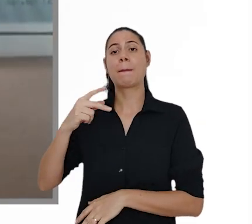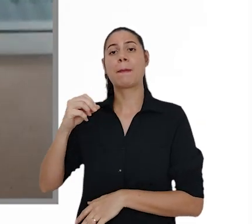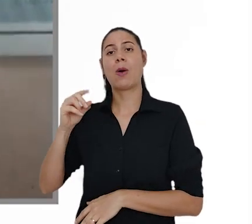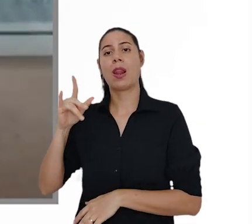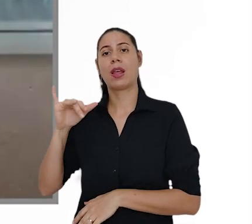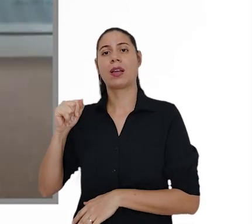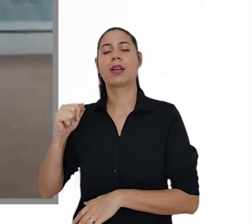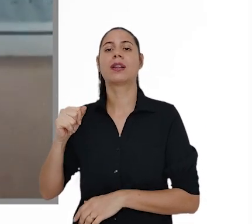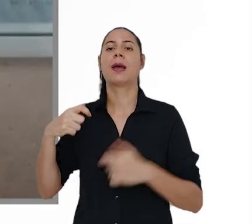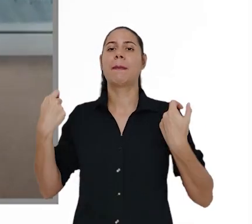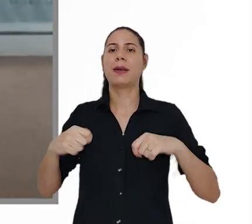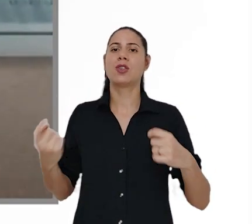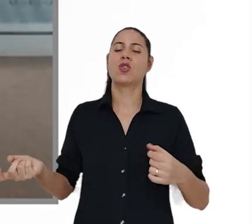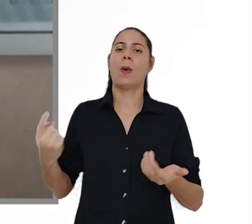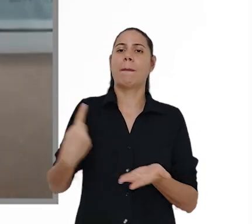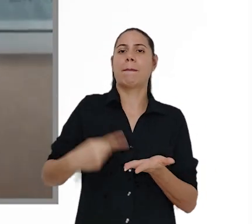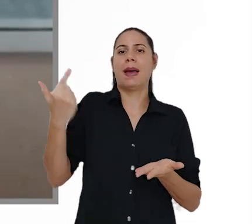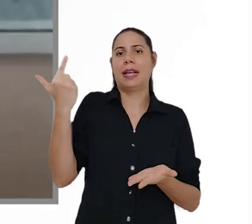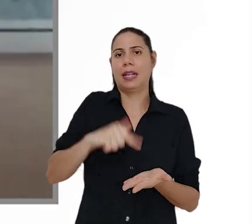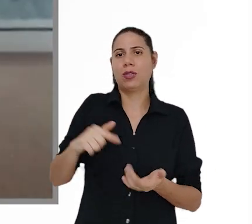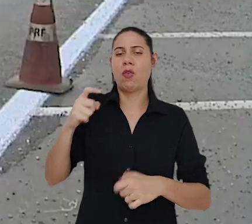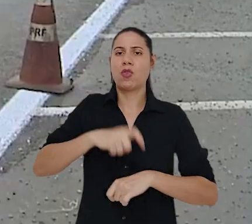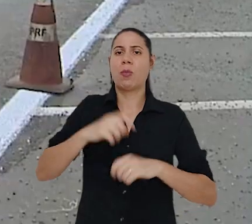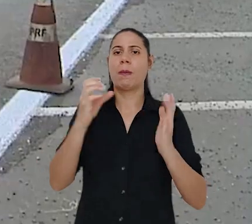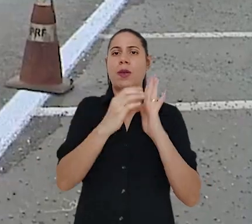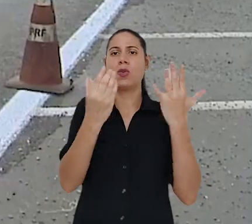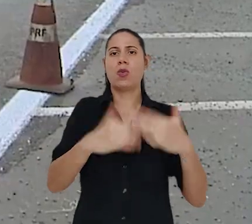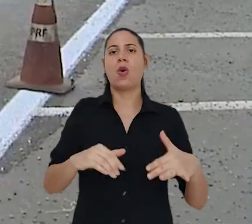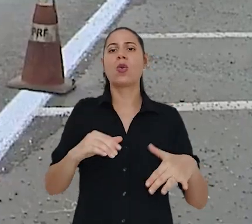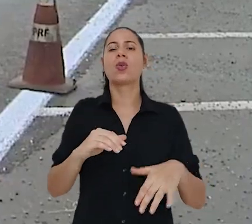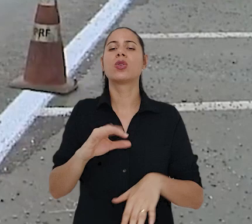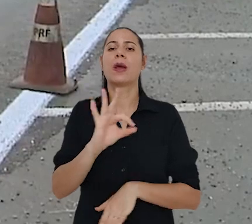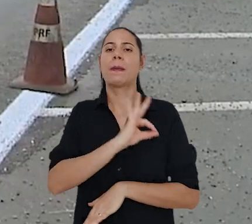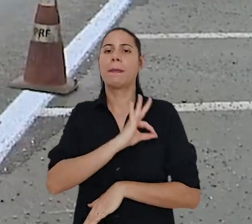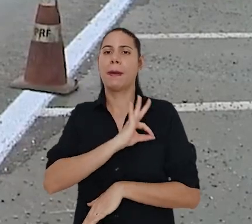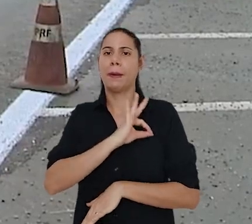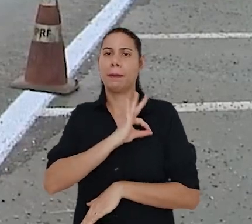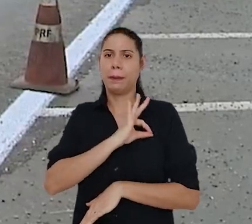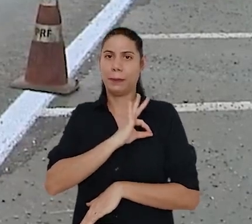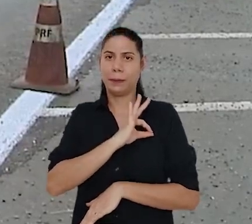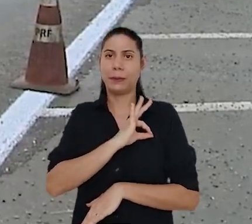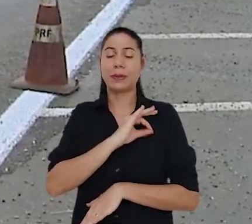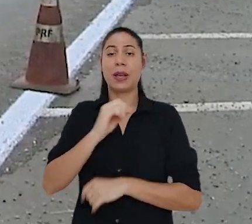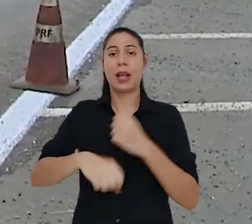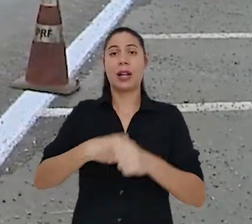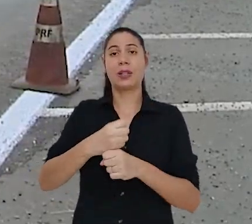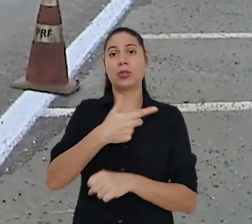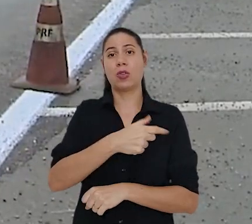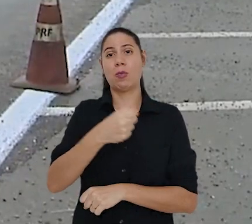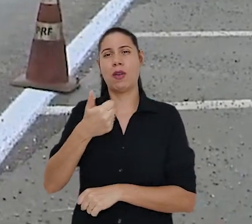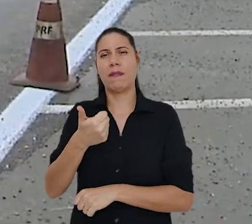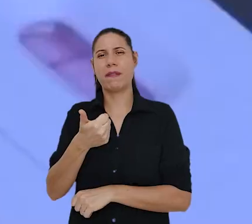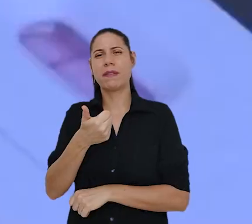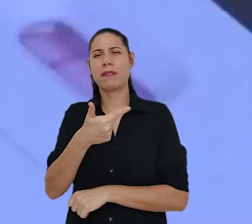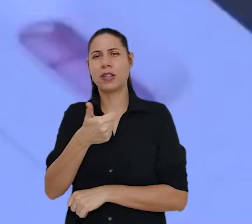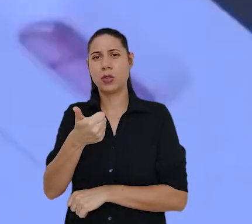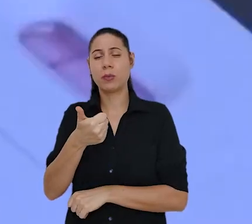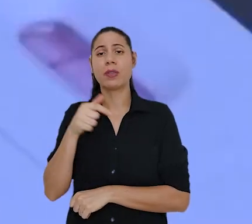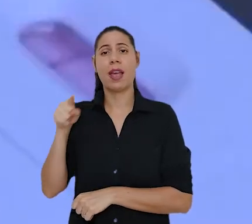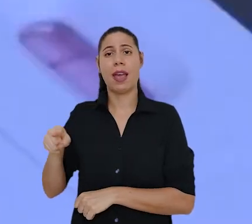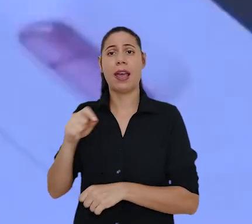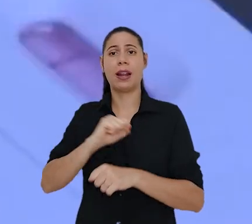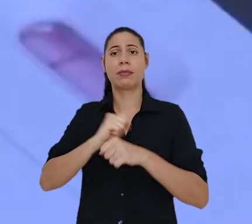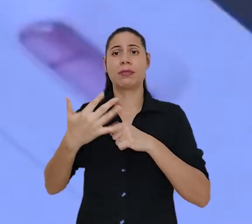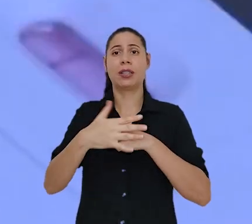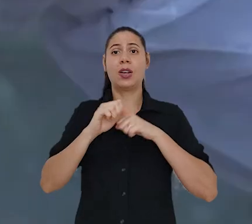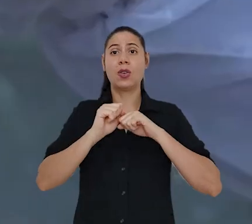Poliana Barros teve o teste de aptidão física remarcado quando prestou concurso para a Polícia Rodoviária Federal em 2021. Ela estava